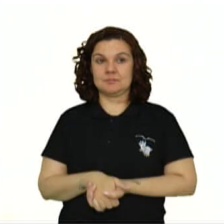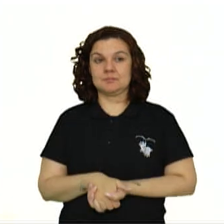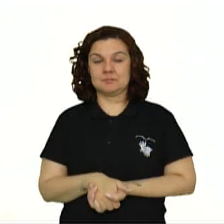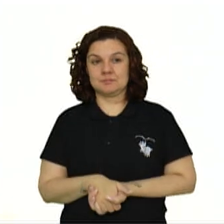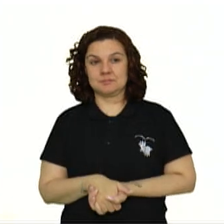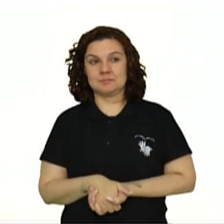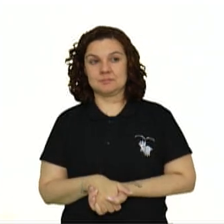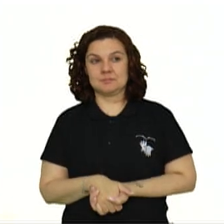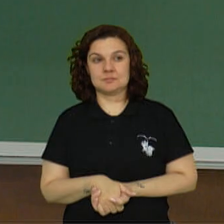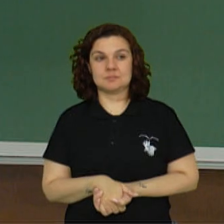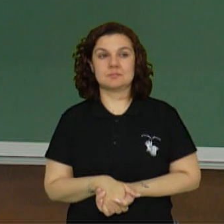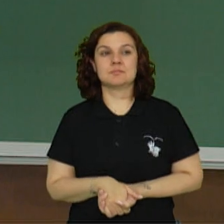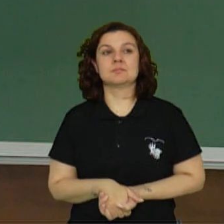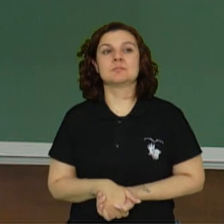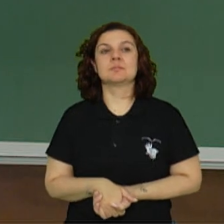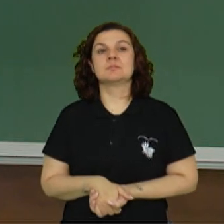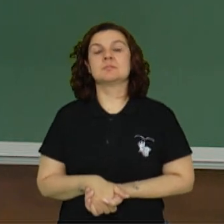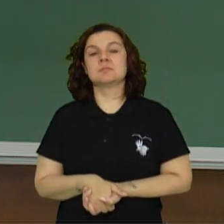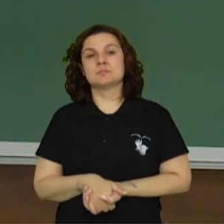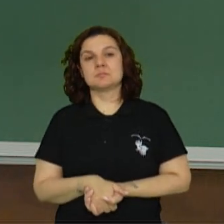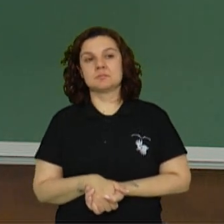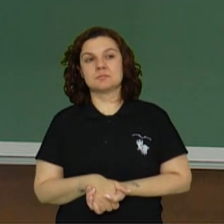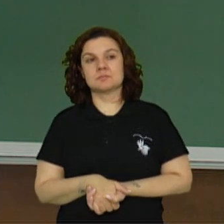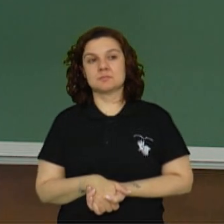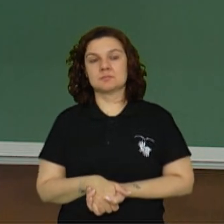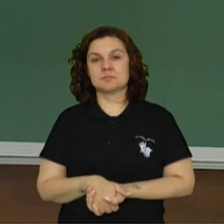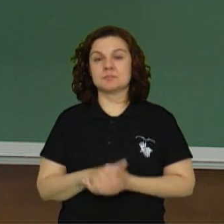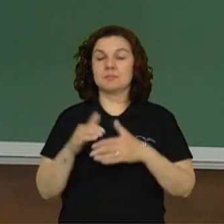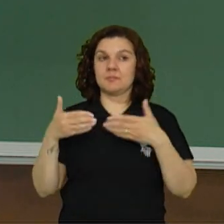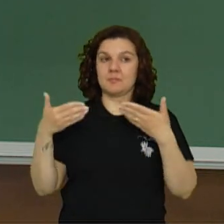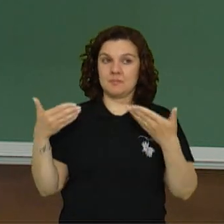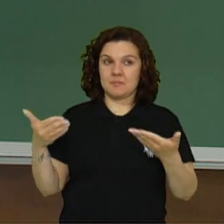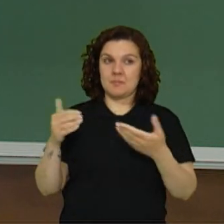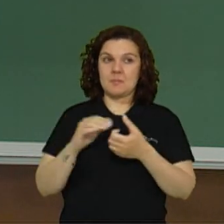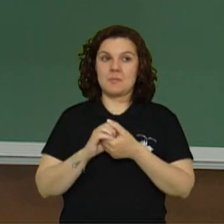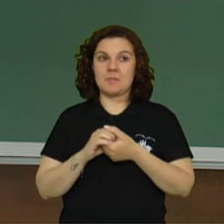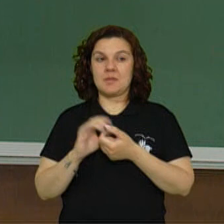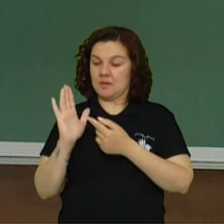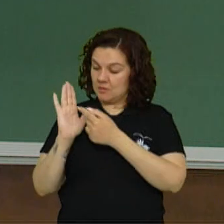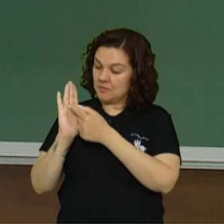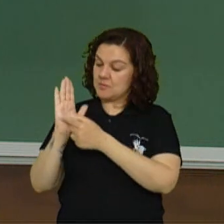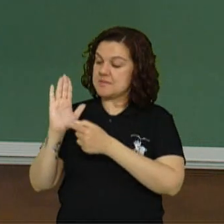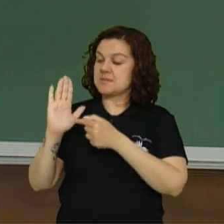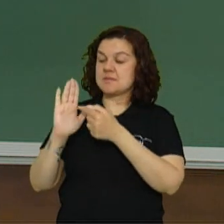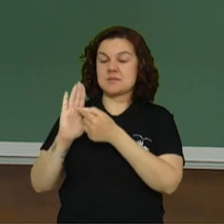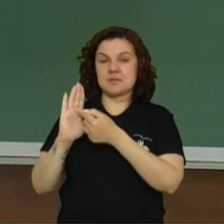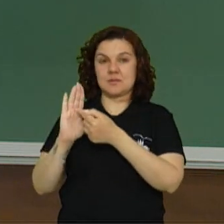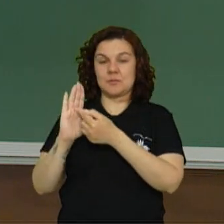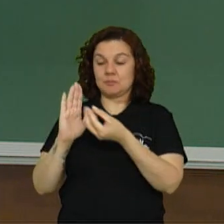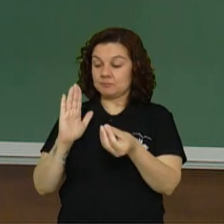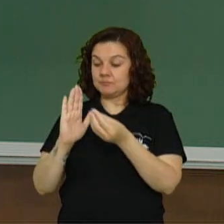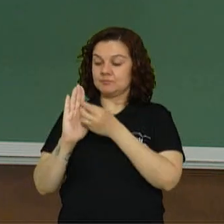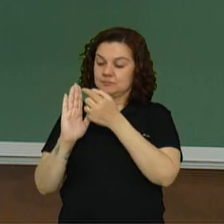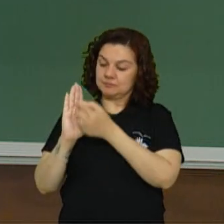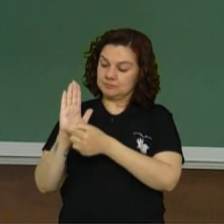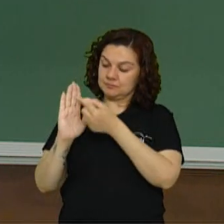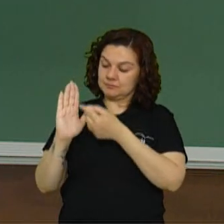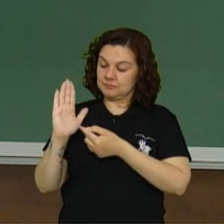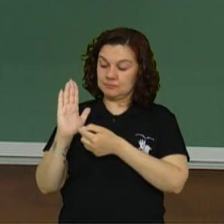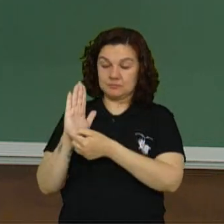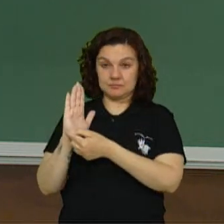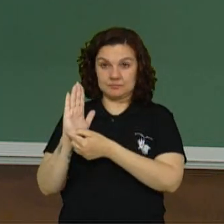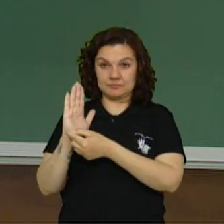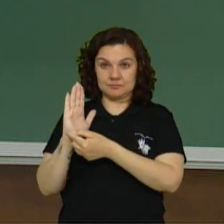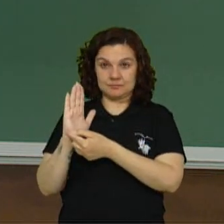círculo, circunferência tem contorno, não tem área. É uma área do círculo, ok? Uma região circular dentro de uma região